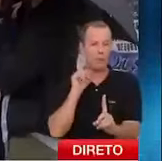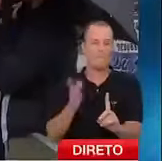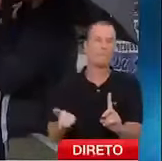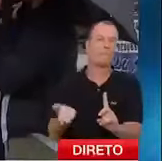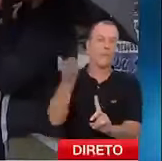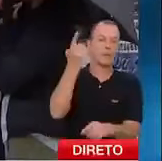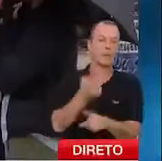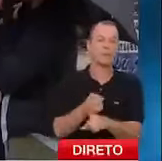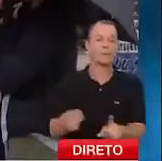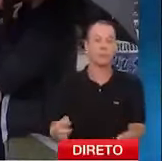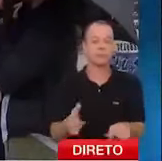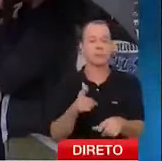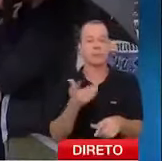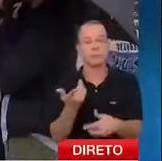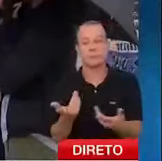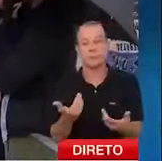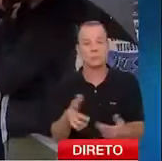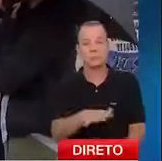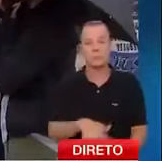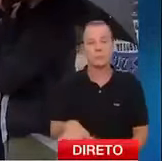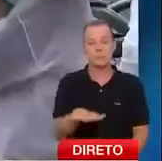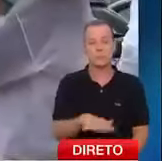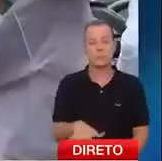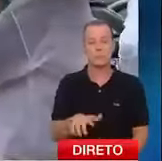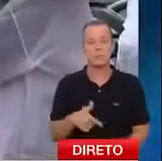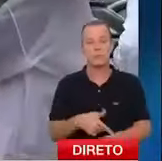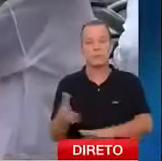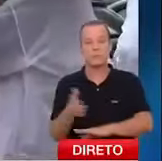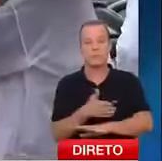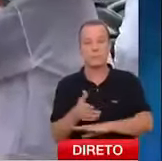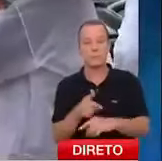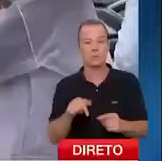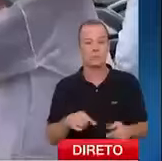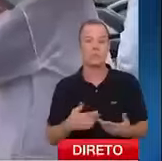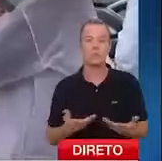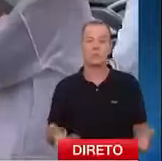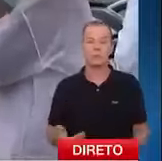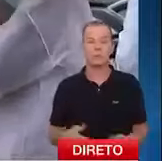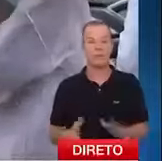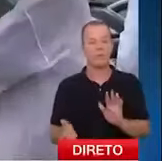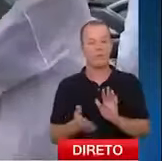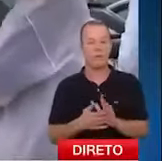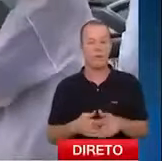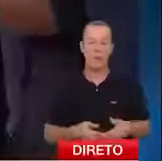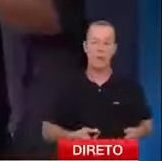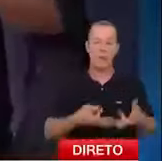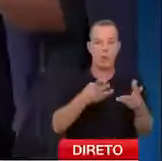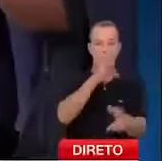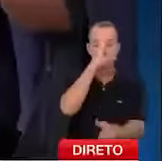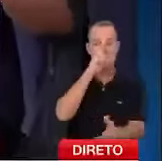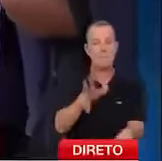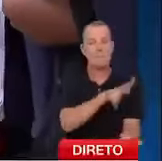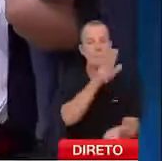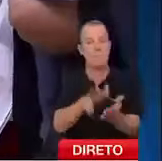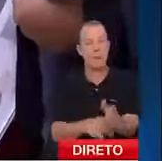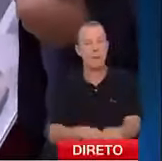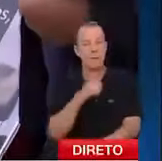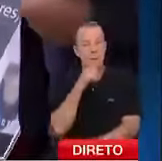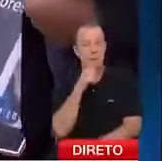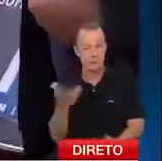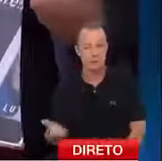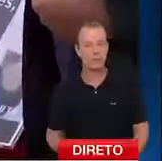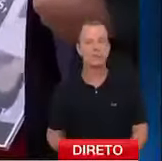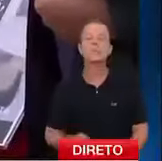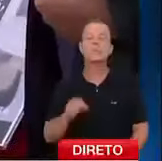por causa do momento eh que acontec numa altura em que ainda está por aprovar o orçamento do estado para 2025